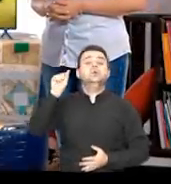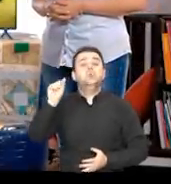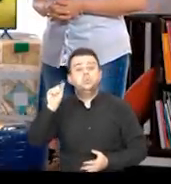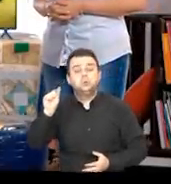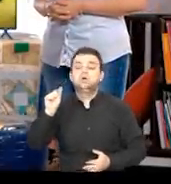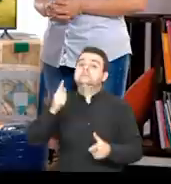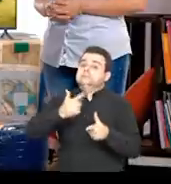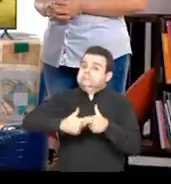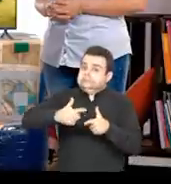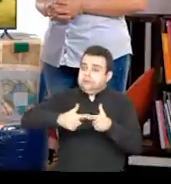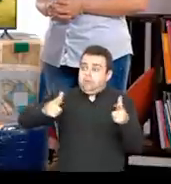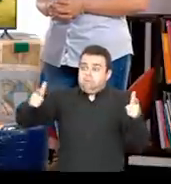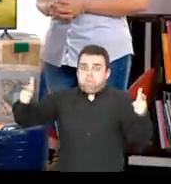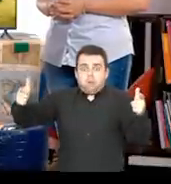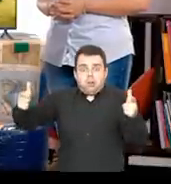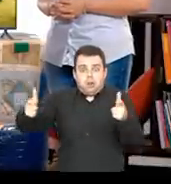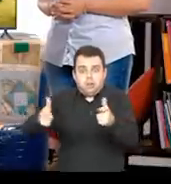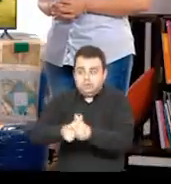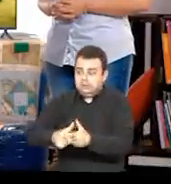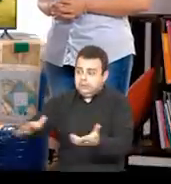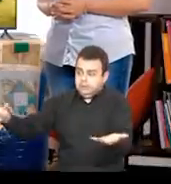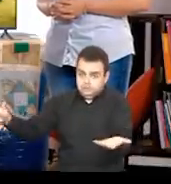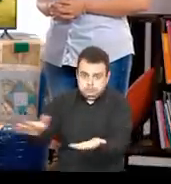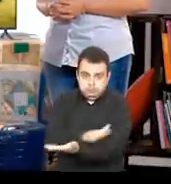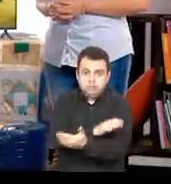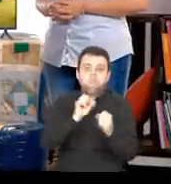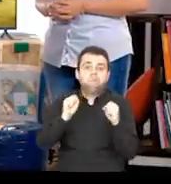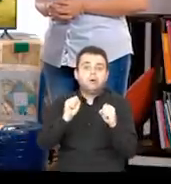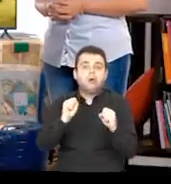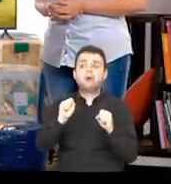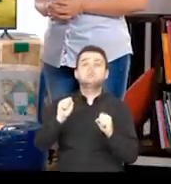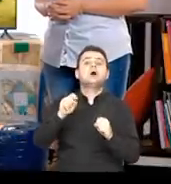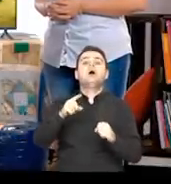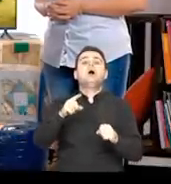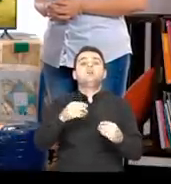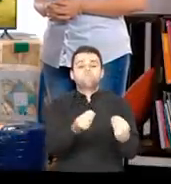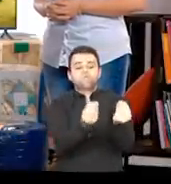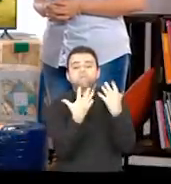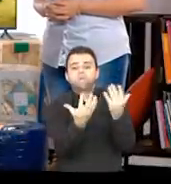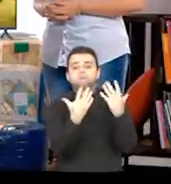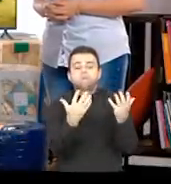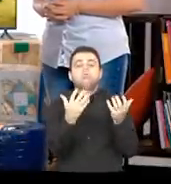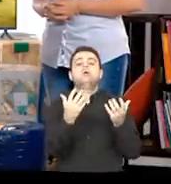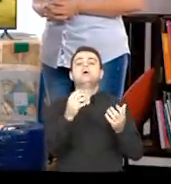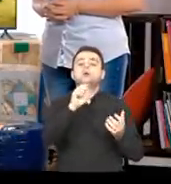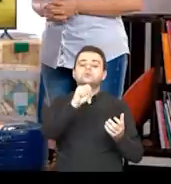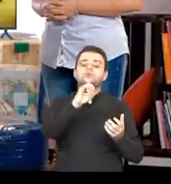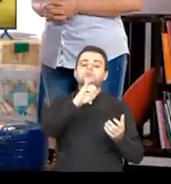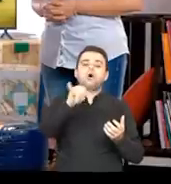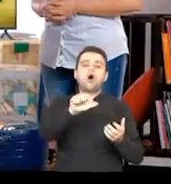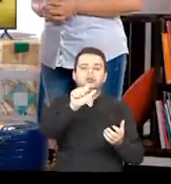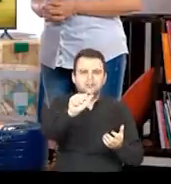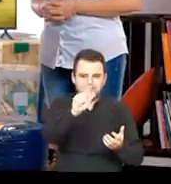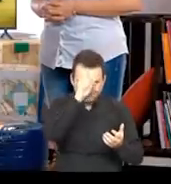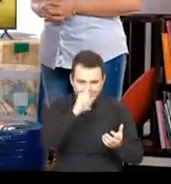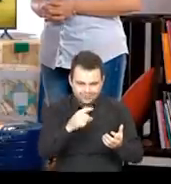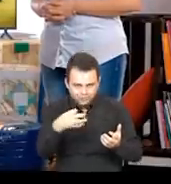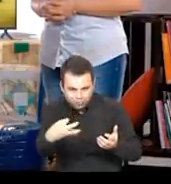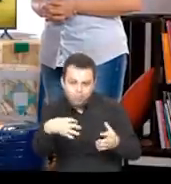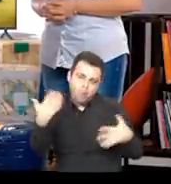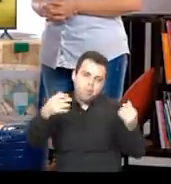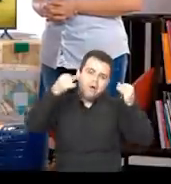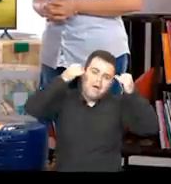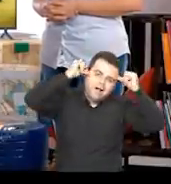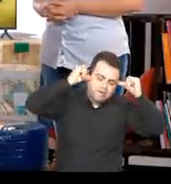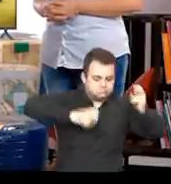porque ou eles são desmatados para criar produções de soja e outras plantações ou criação de gado, ou